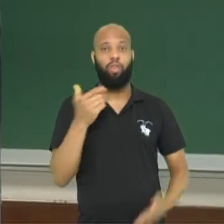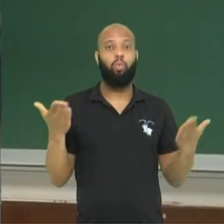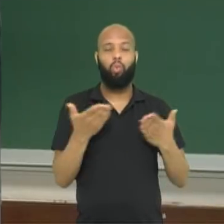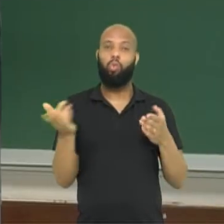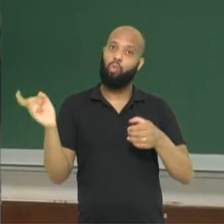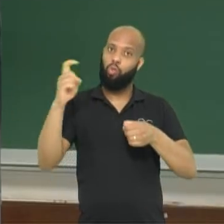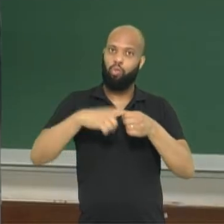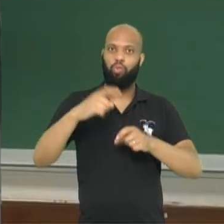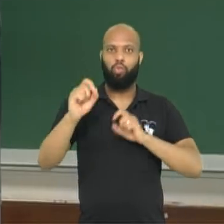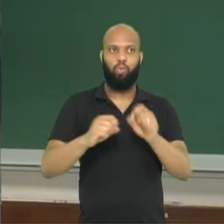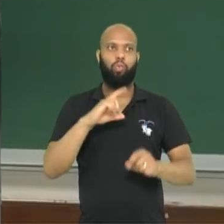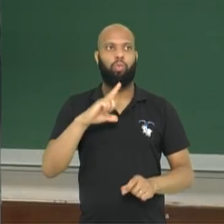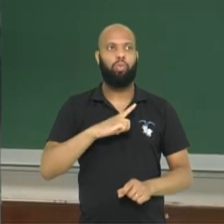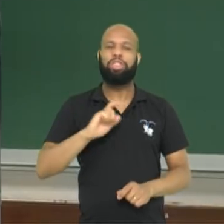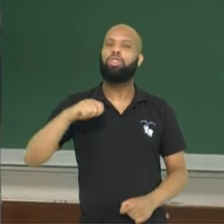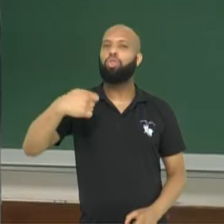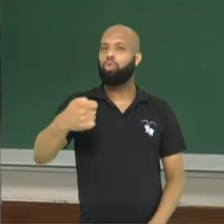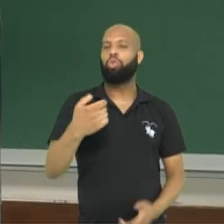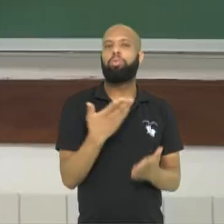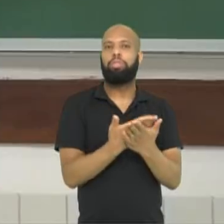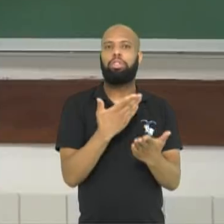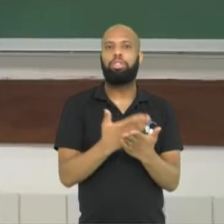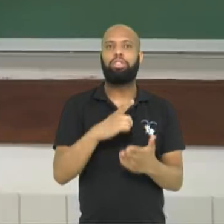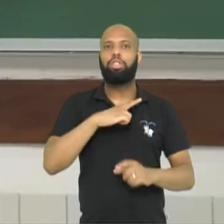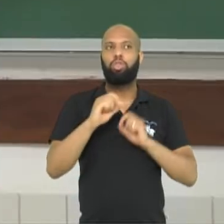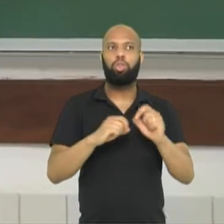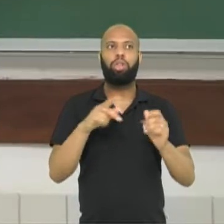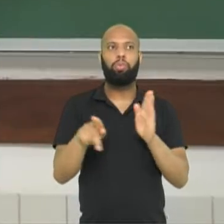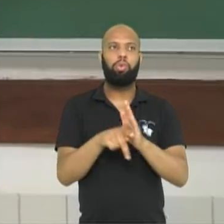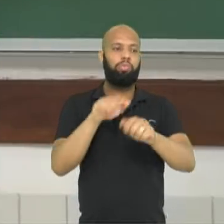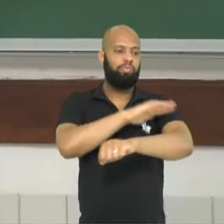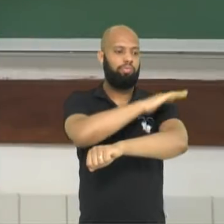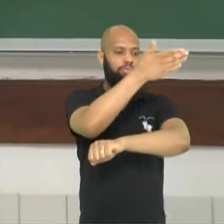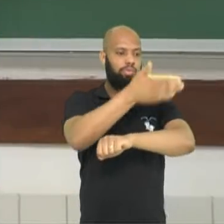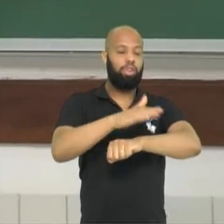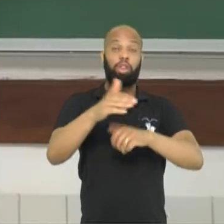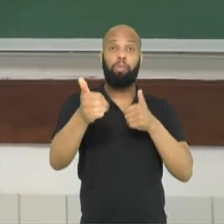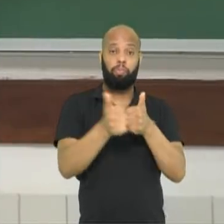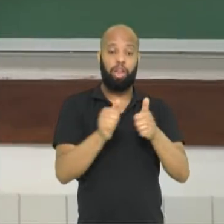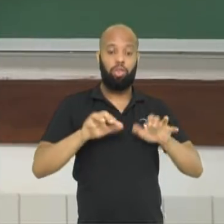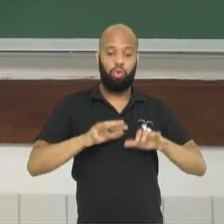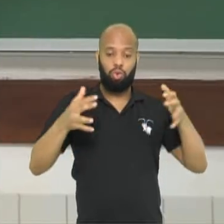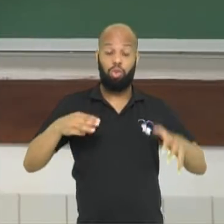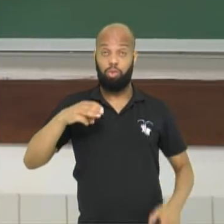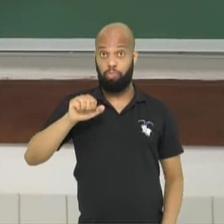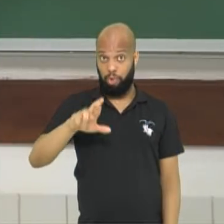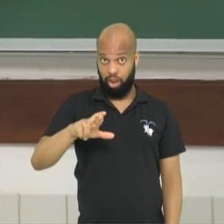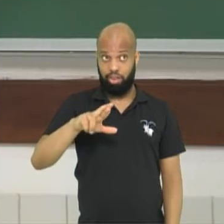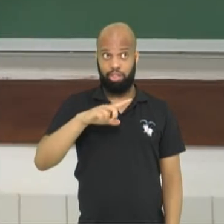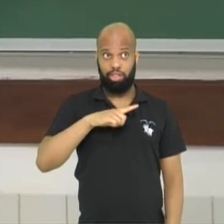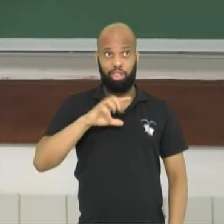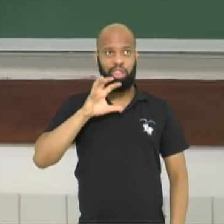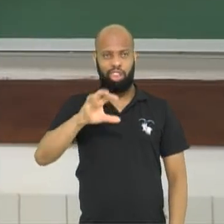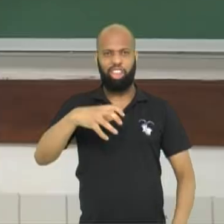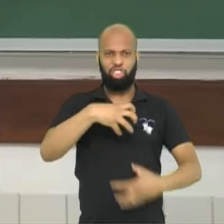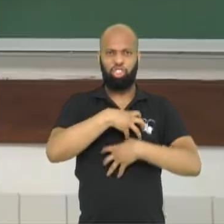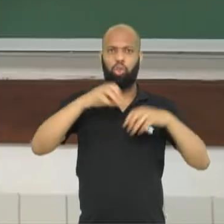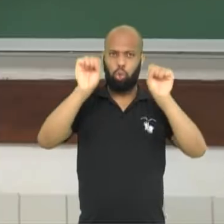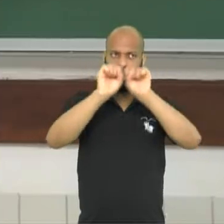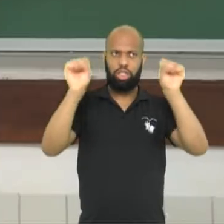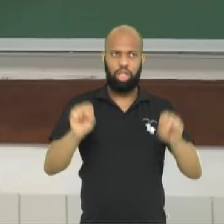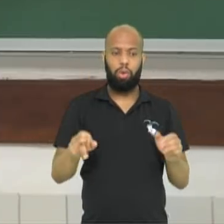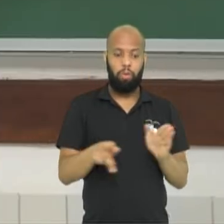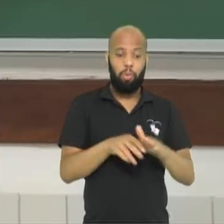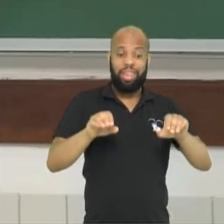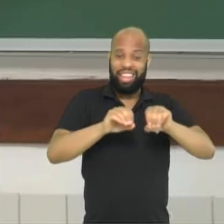retomar essa questão da água que veio lá da serra, dos mananciais da serra. Esse sistema, né, de dutos, de uma